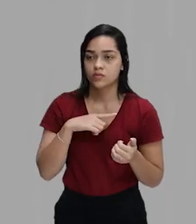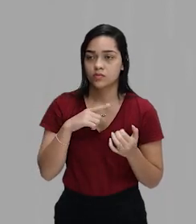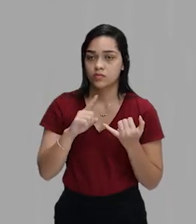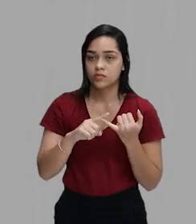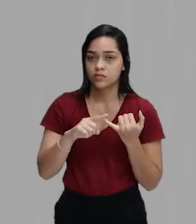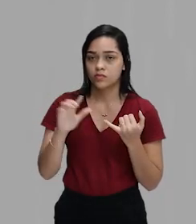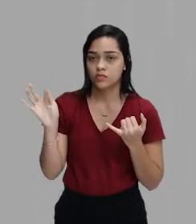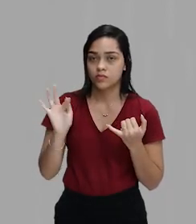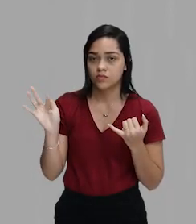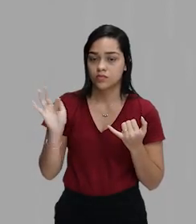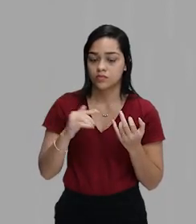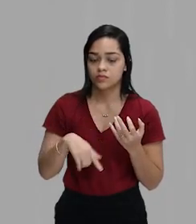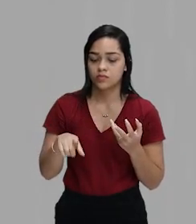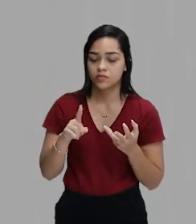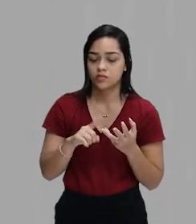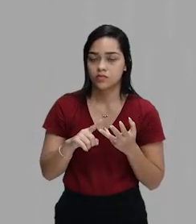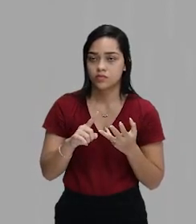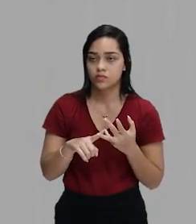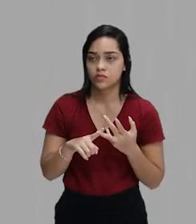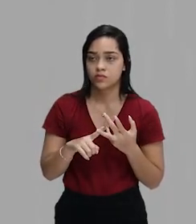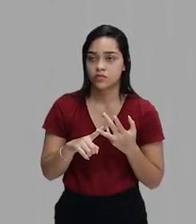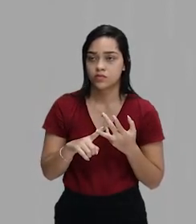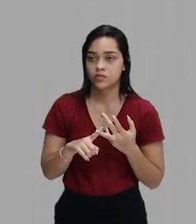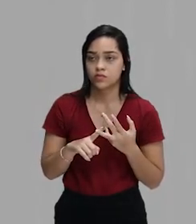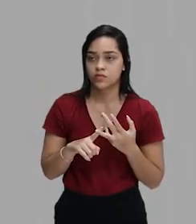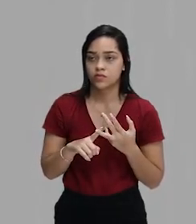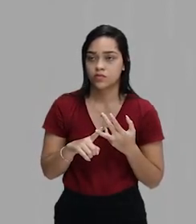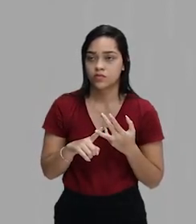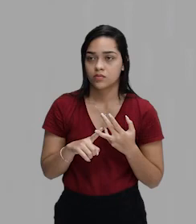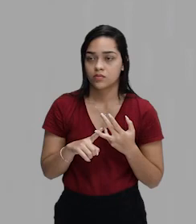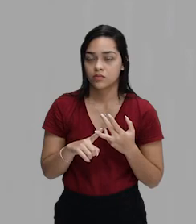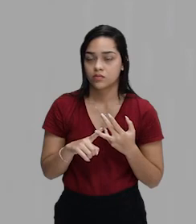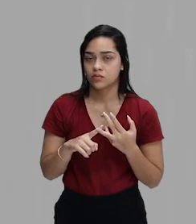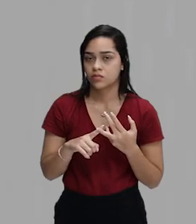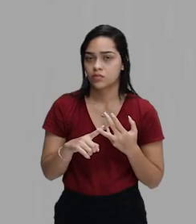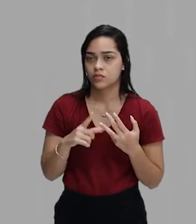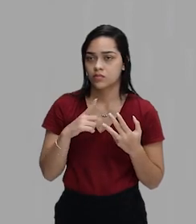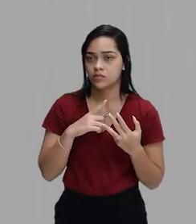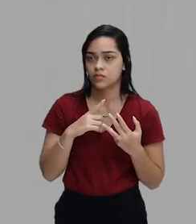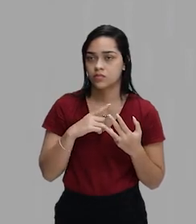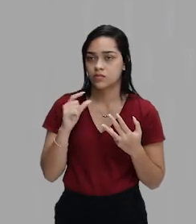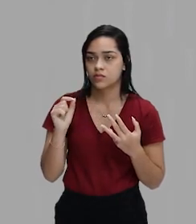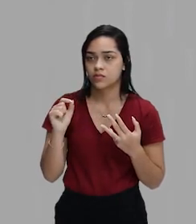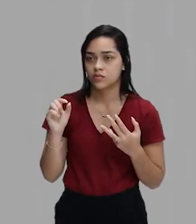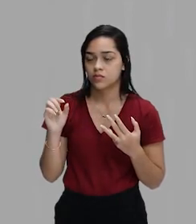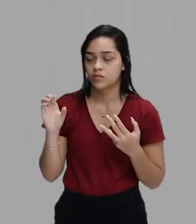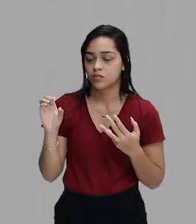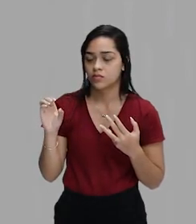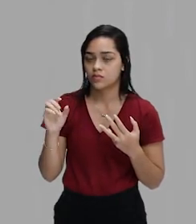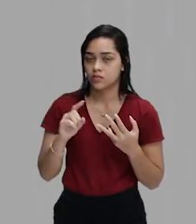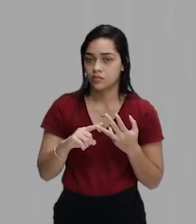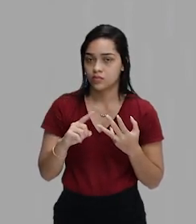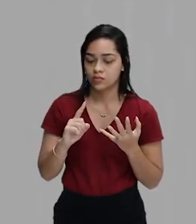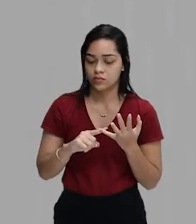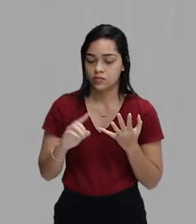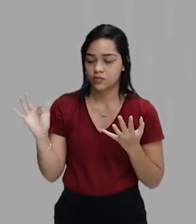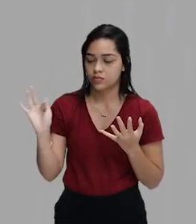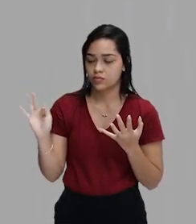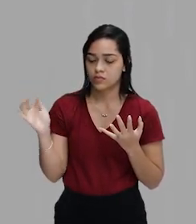francesa, a parte ocidental seria quem tomaria conta da parte ocidental da Alemanha?